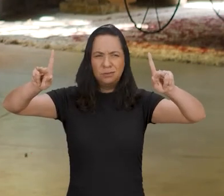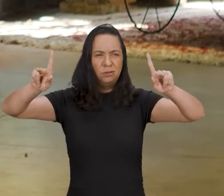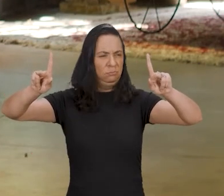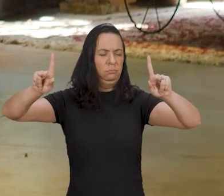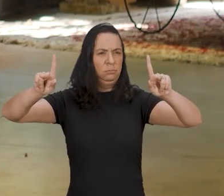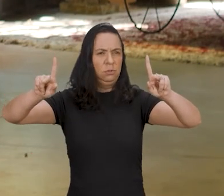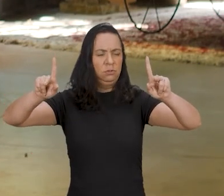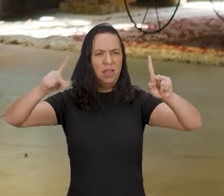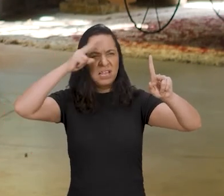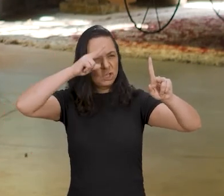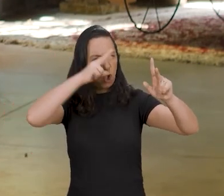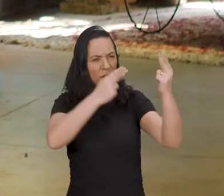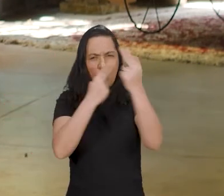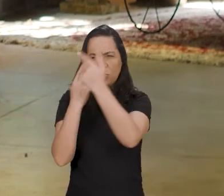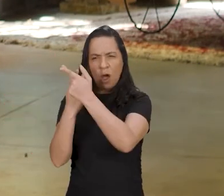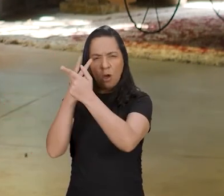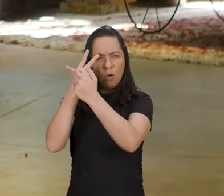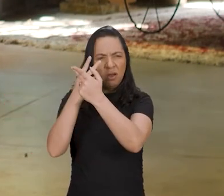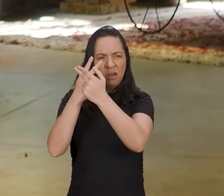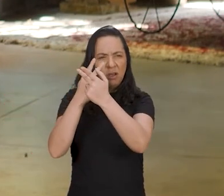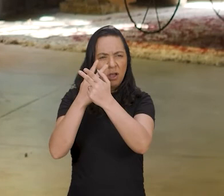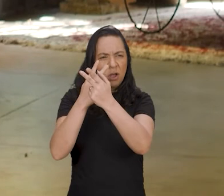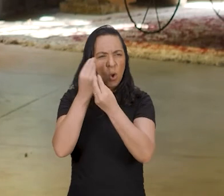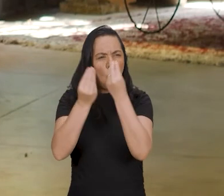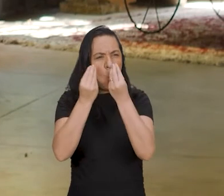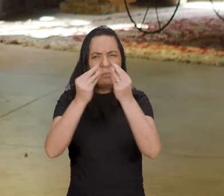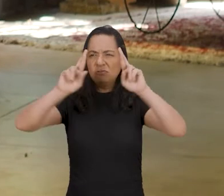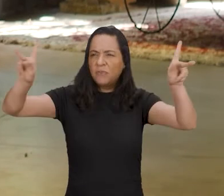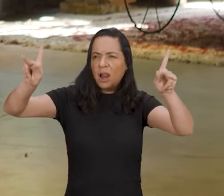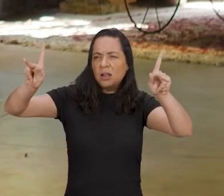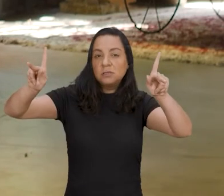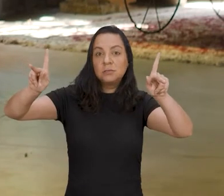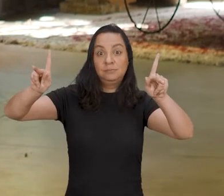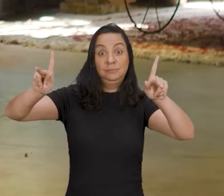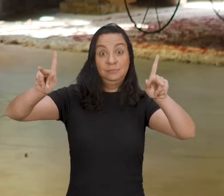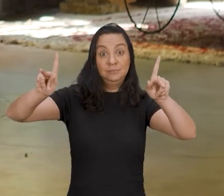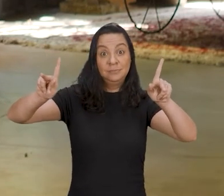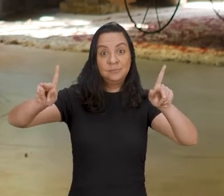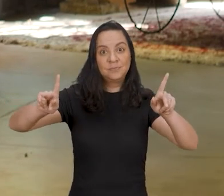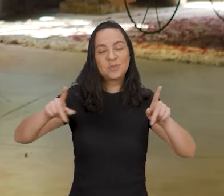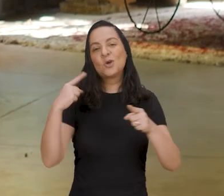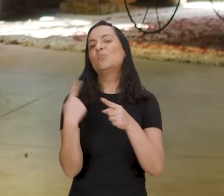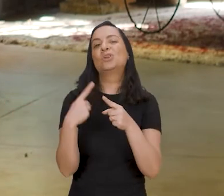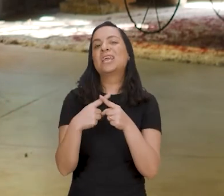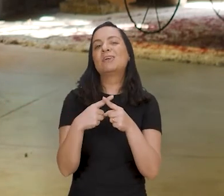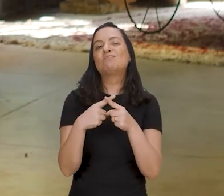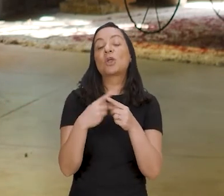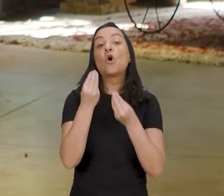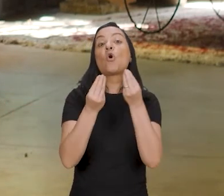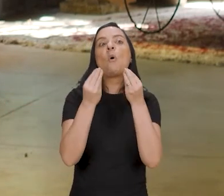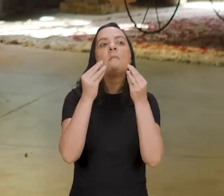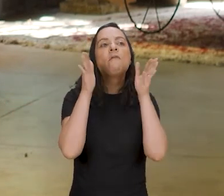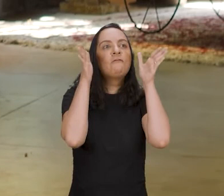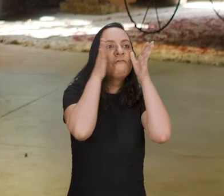deveria ser a mesma do outro canal, mas coisas paradoxais, não era